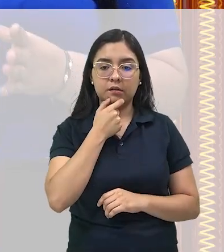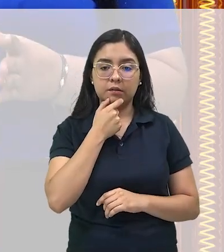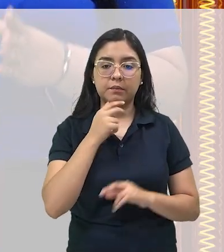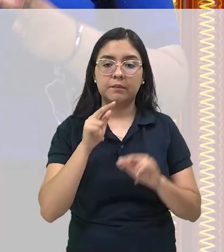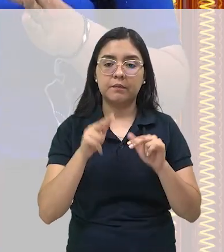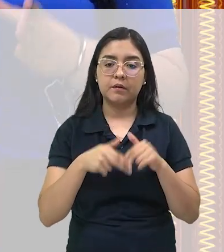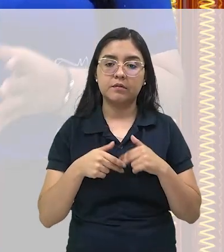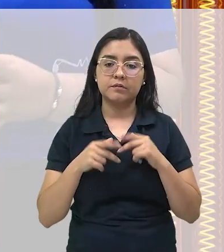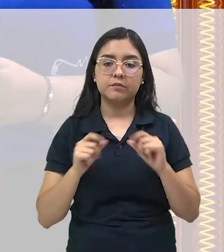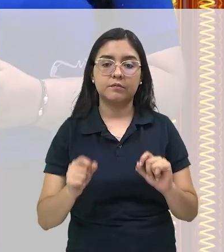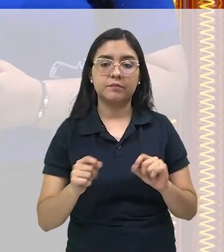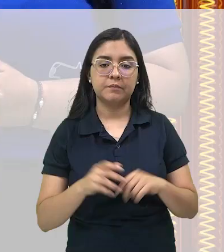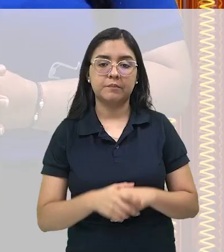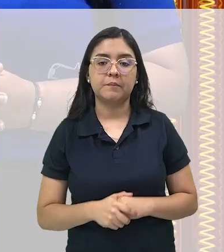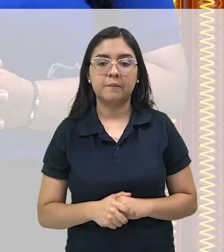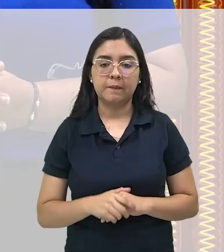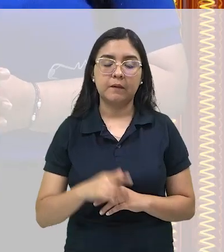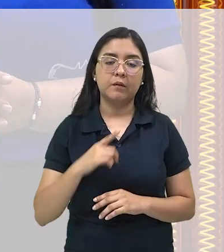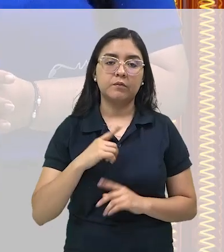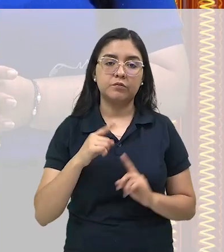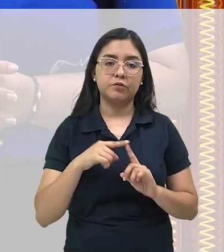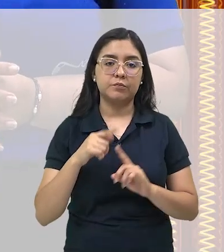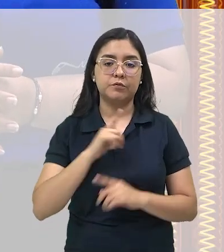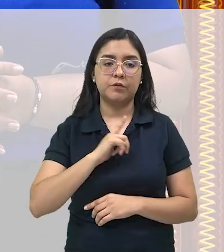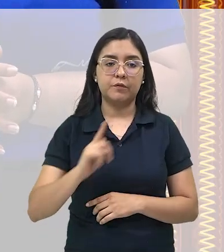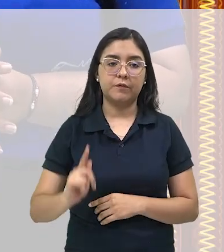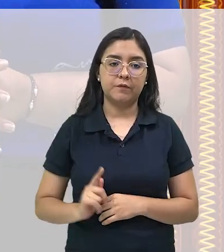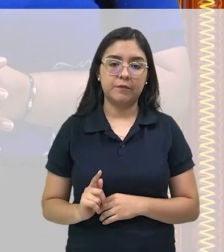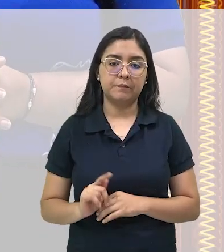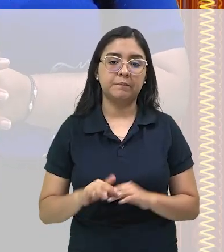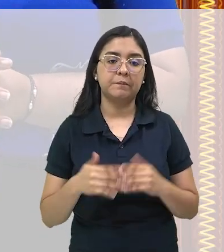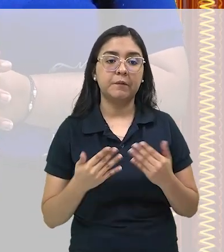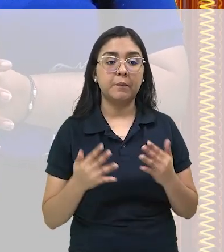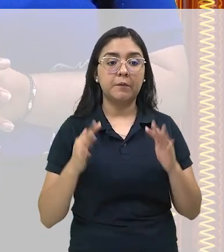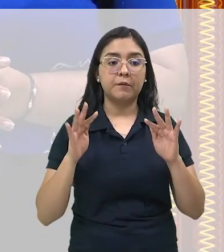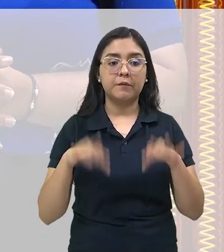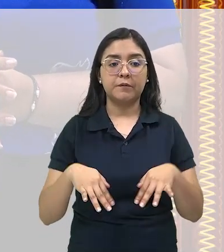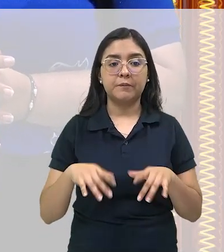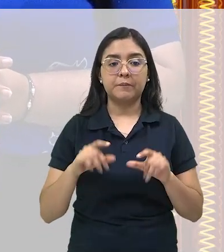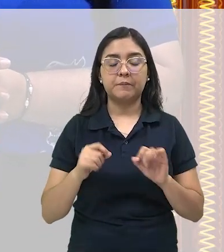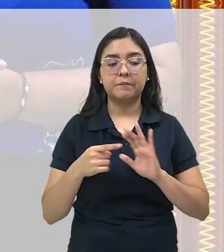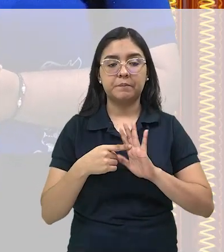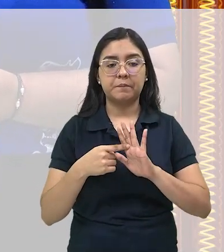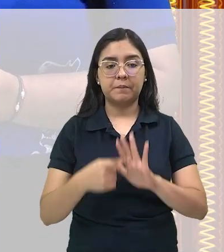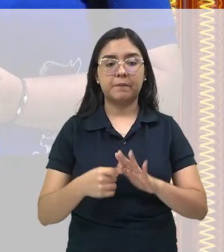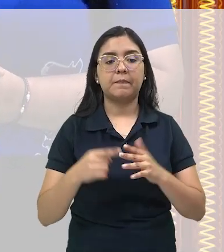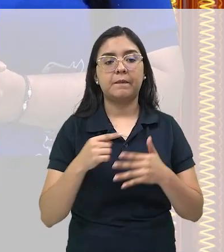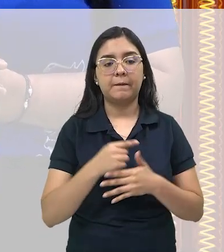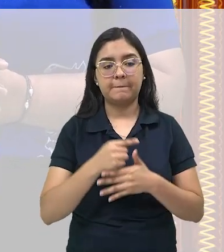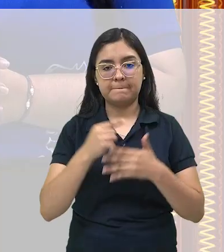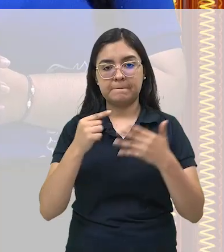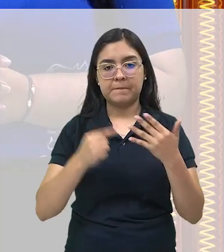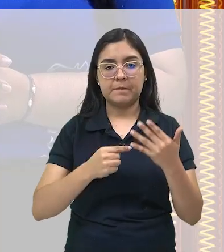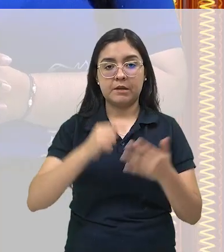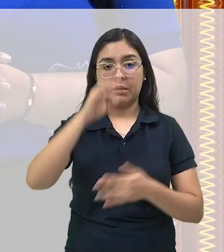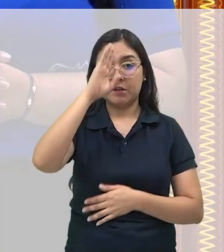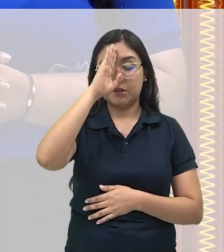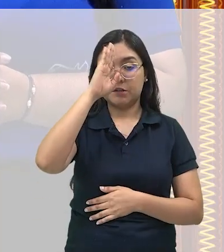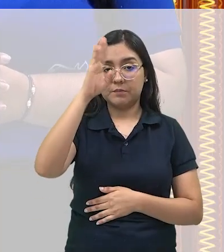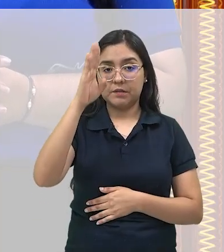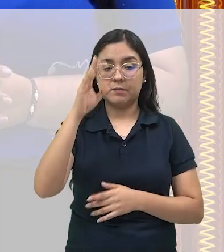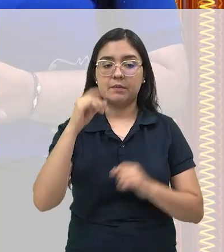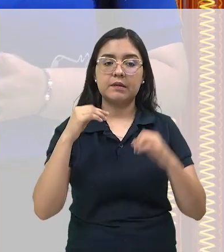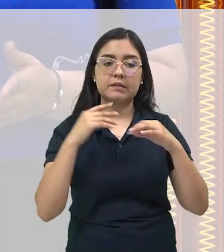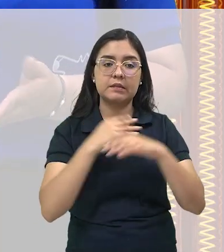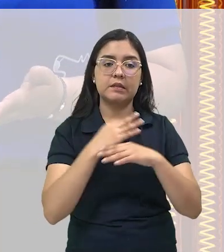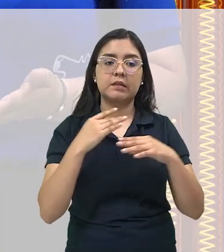da questão do seu tipo de governo. Por fim, a gente traz aí o destaque das principais cidades do